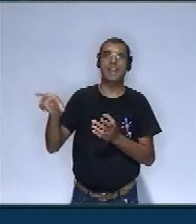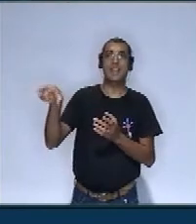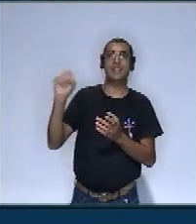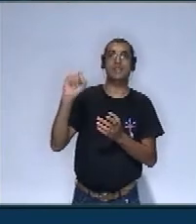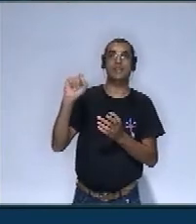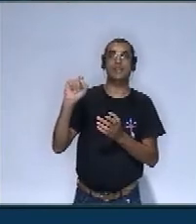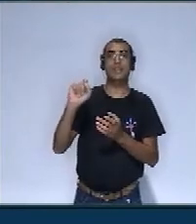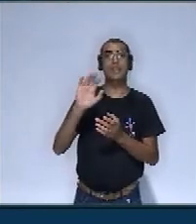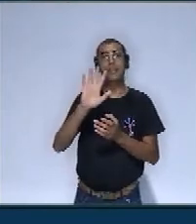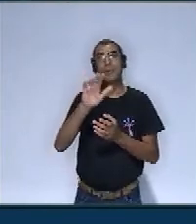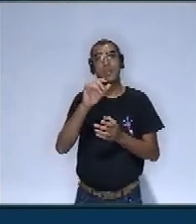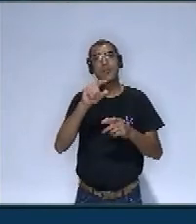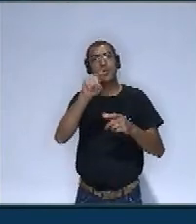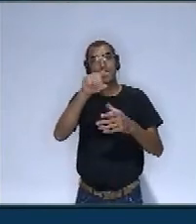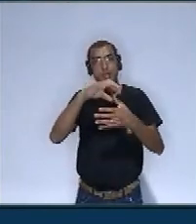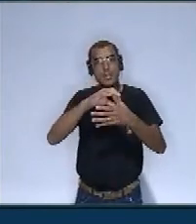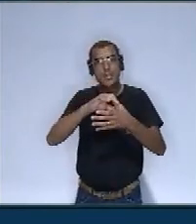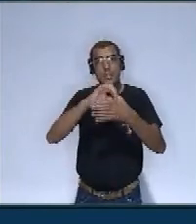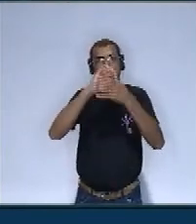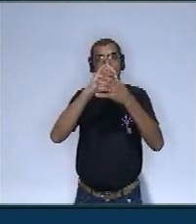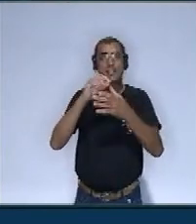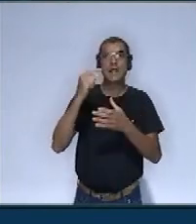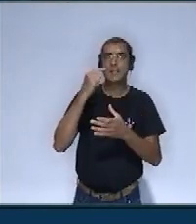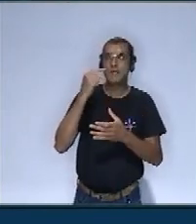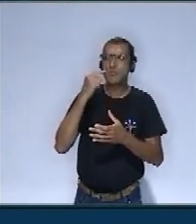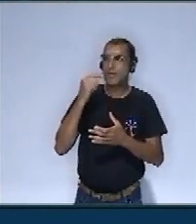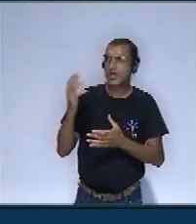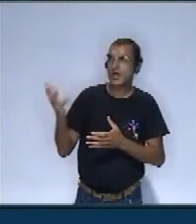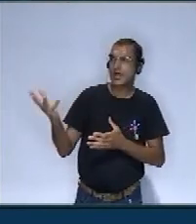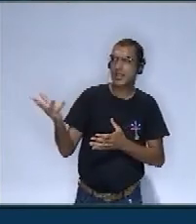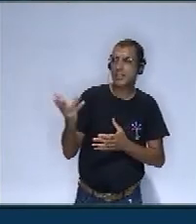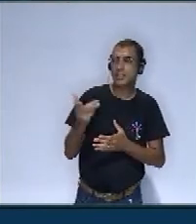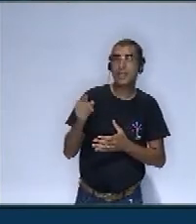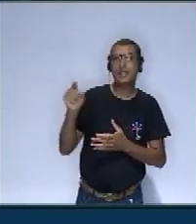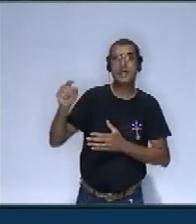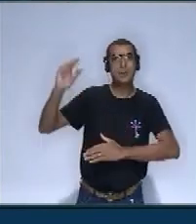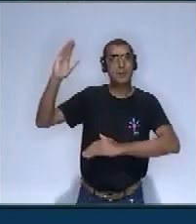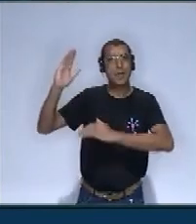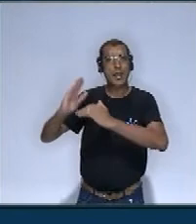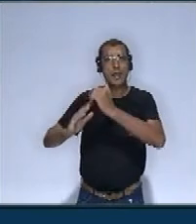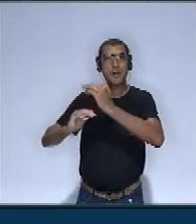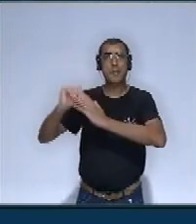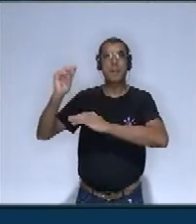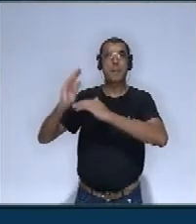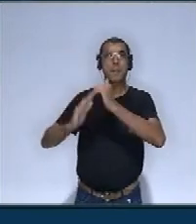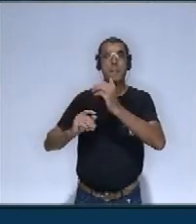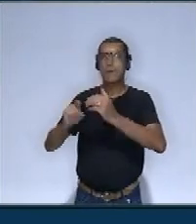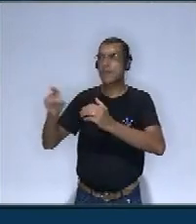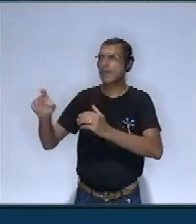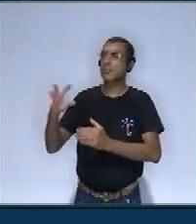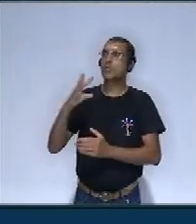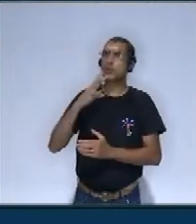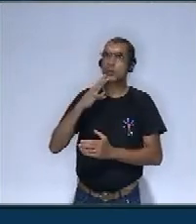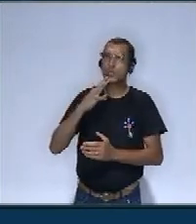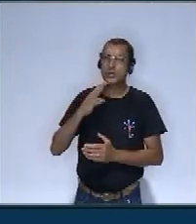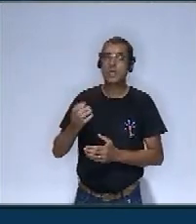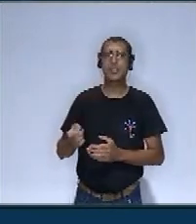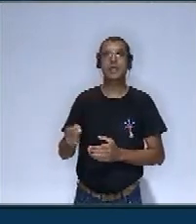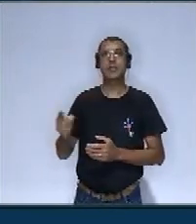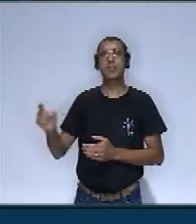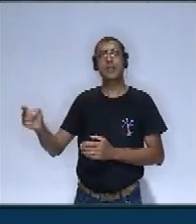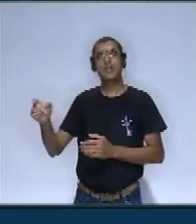the best possible people that you can, capable people, and you will be surprised